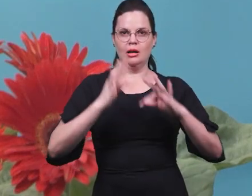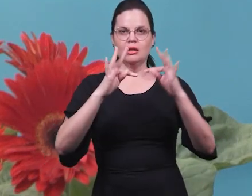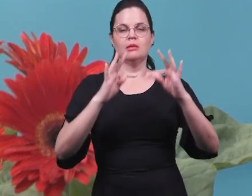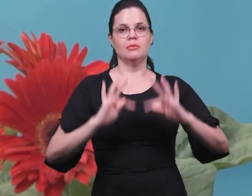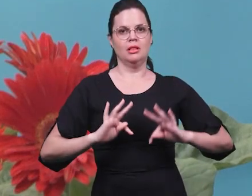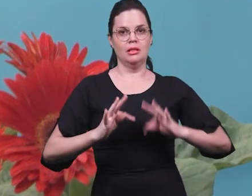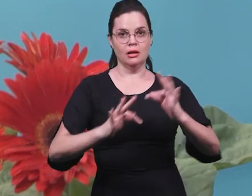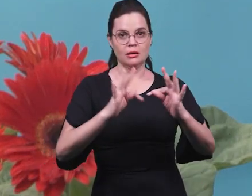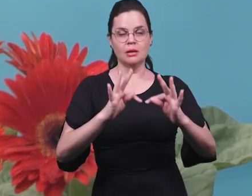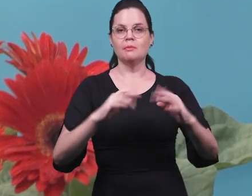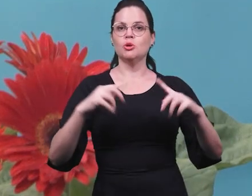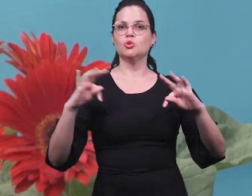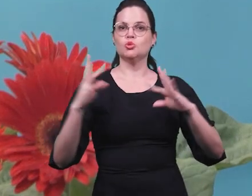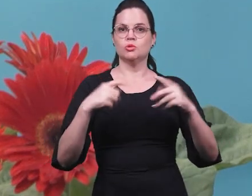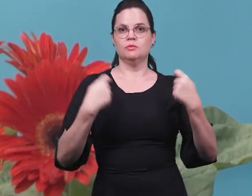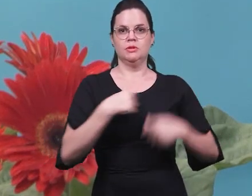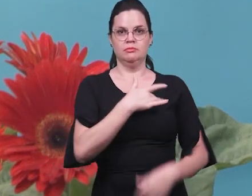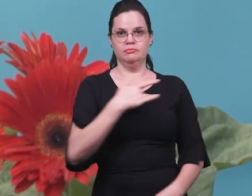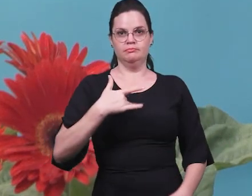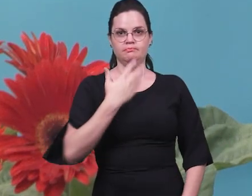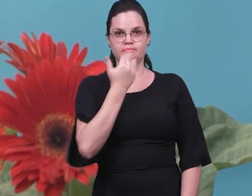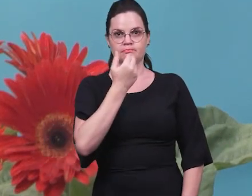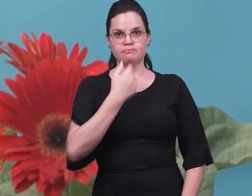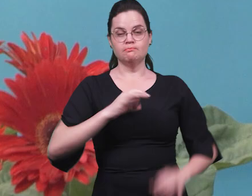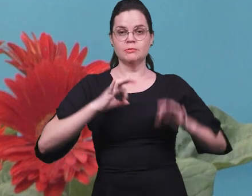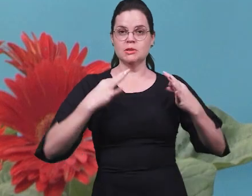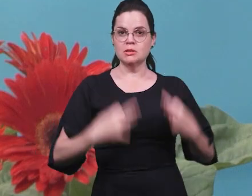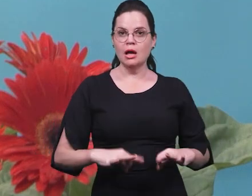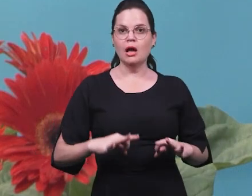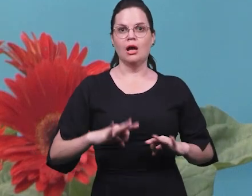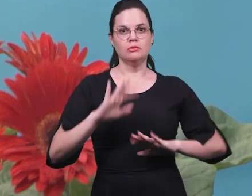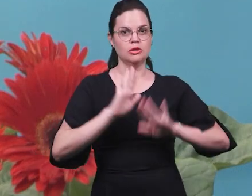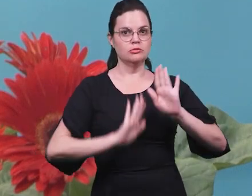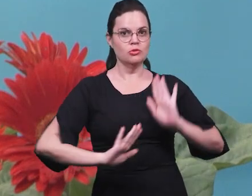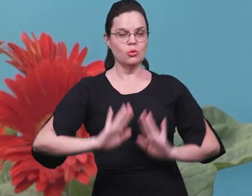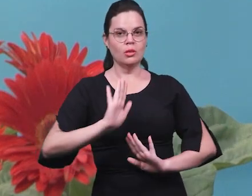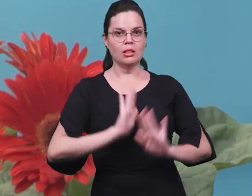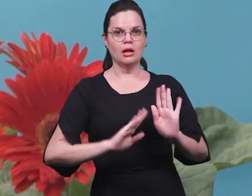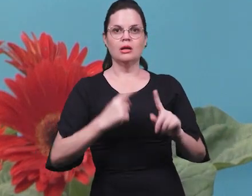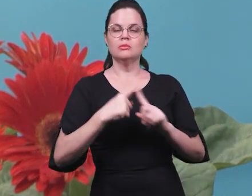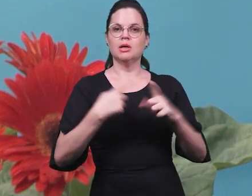pela dieta. Então, é um tratamento multidisciplinar, que geralmente nós